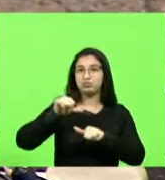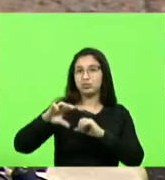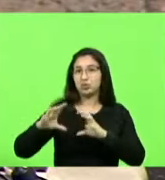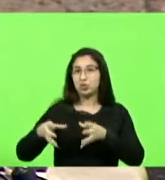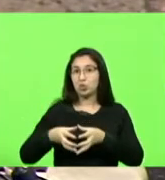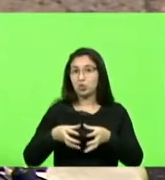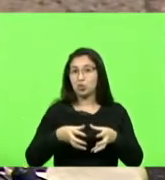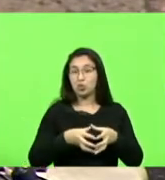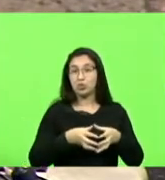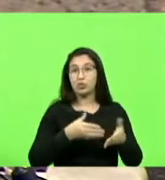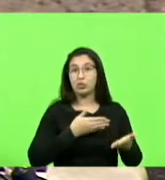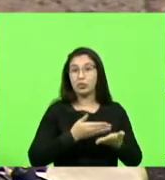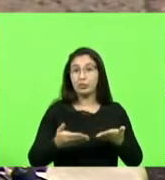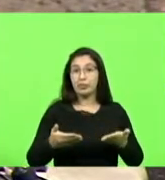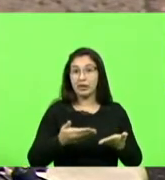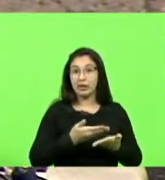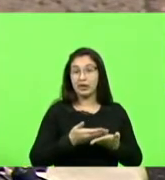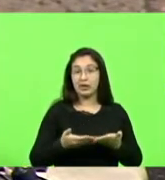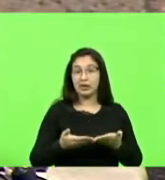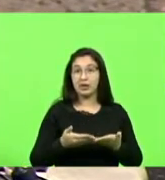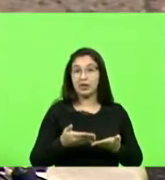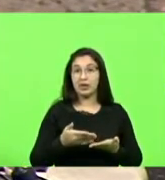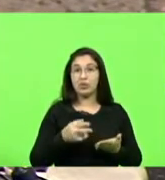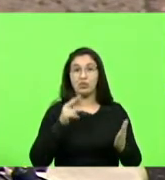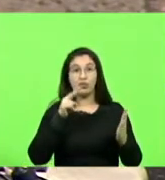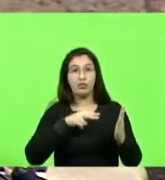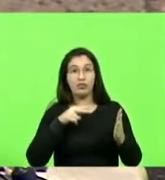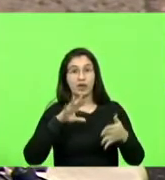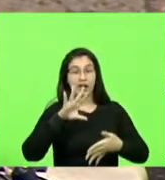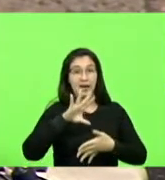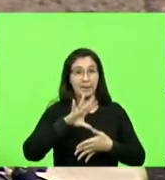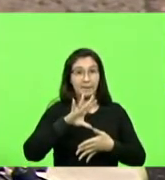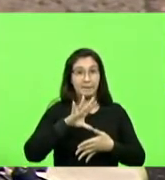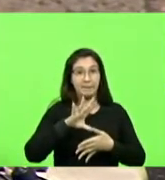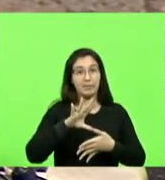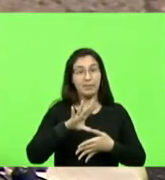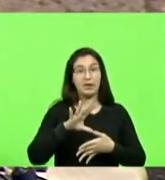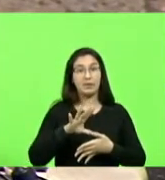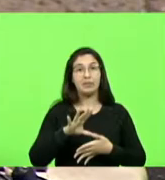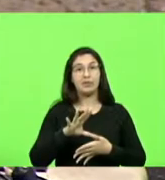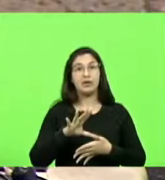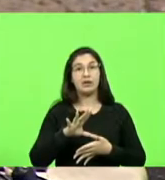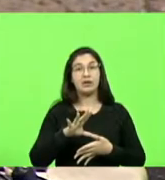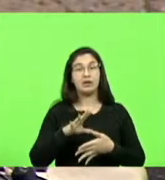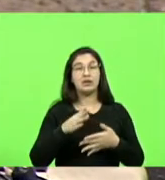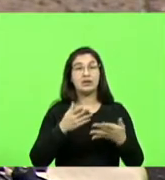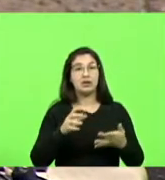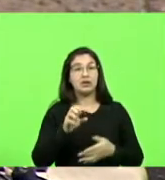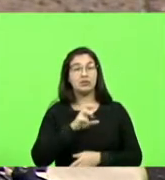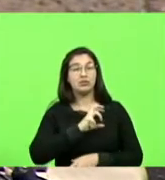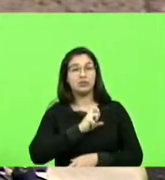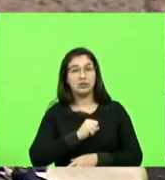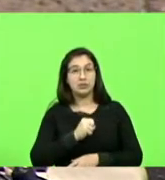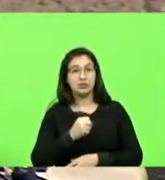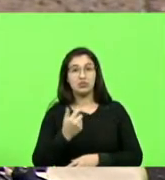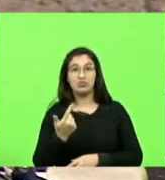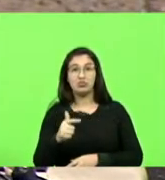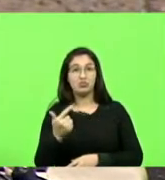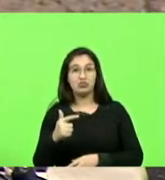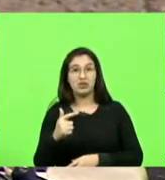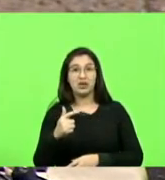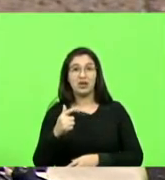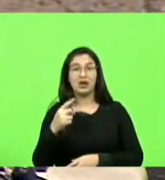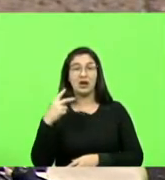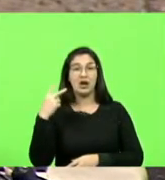Perdemos o acesso ao mapa do programa do SAMU na regulação. Estávamos sem ventilador mecânico,